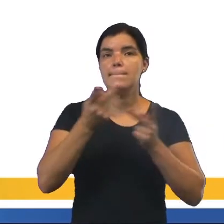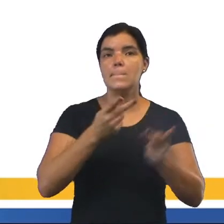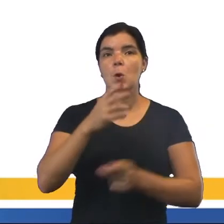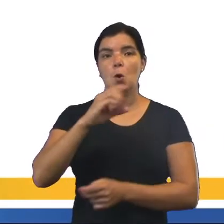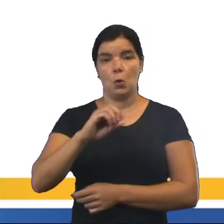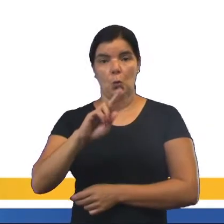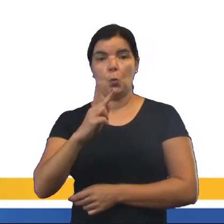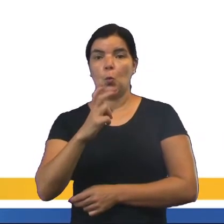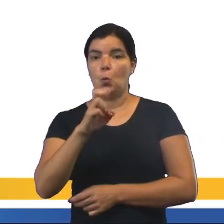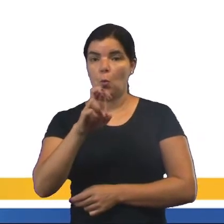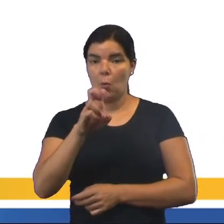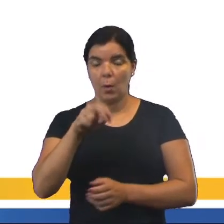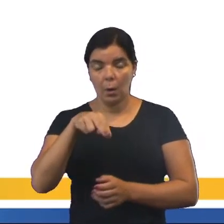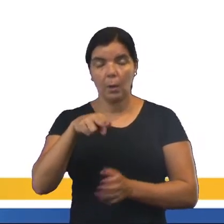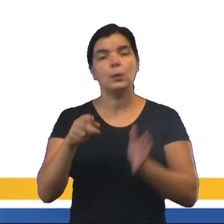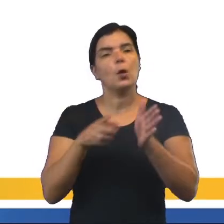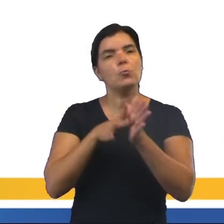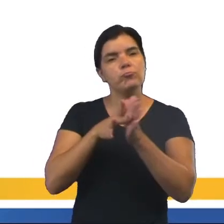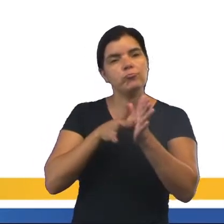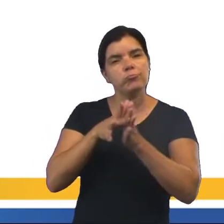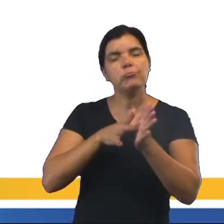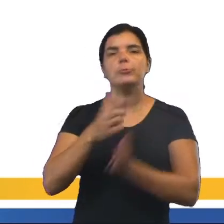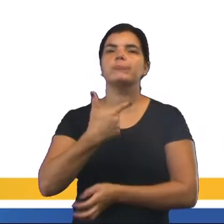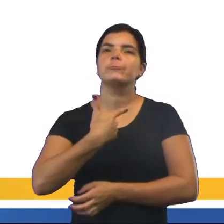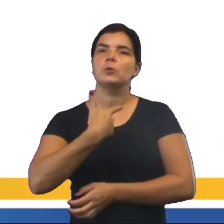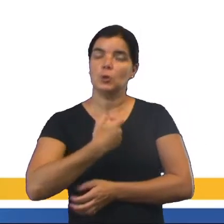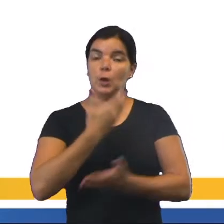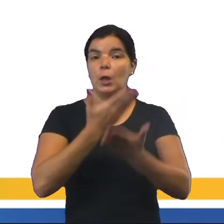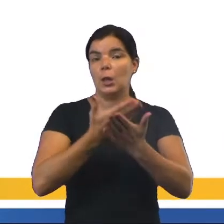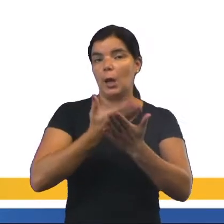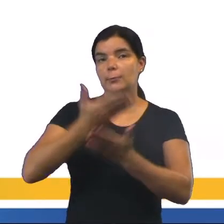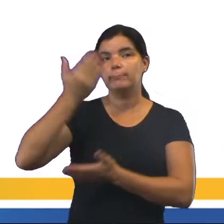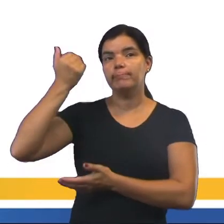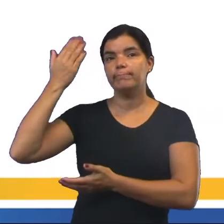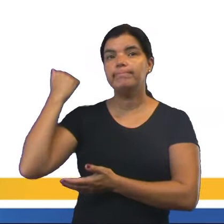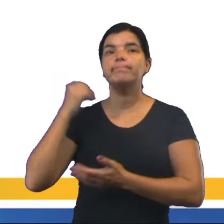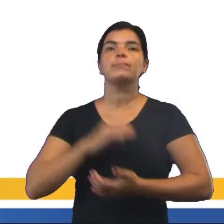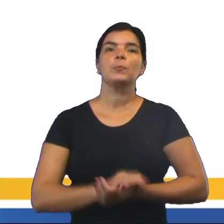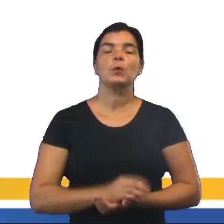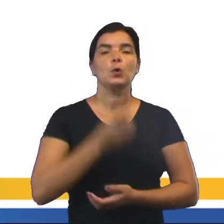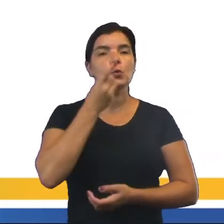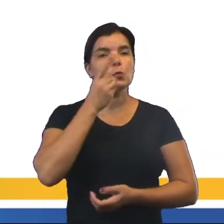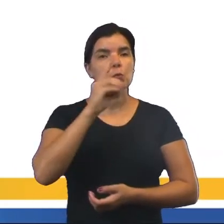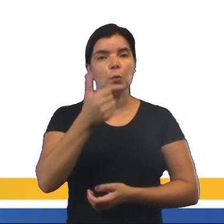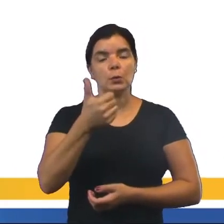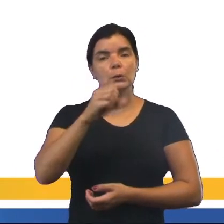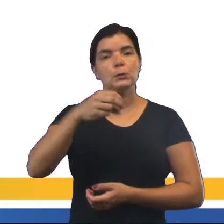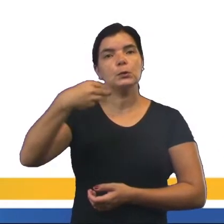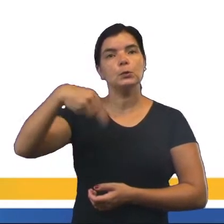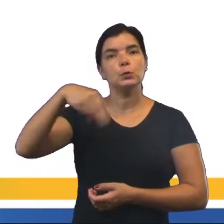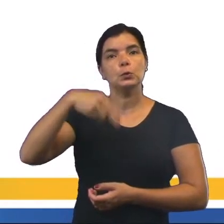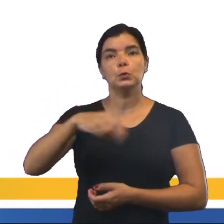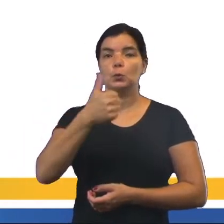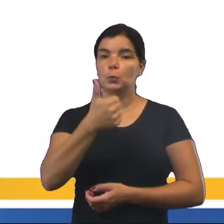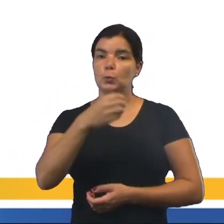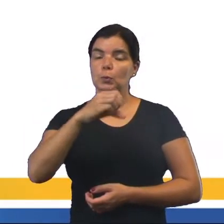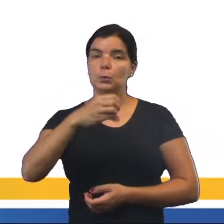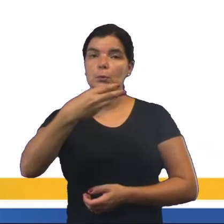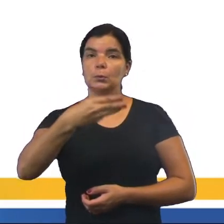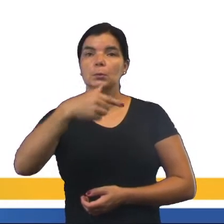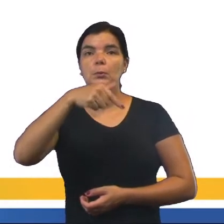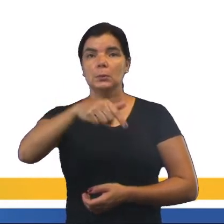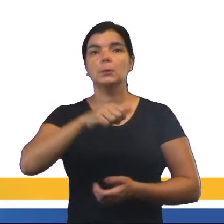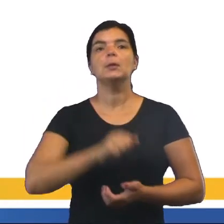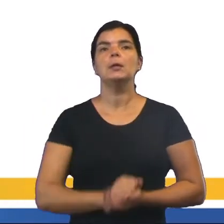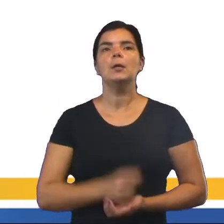passava de uma face de Getúlio Vargas. A gente estudou sobre o Plano Cohen na aula passada, né? No dia 10 de novembro de